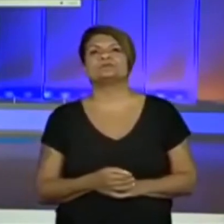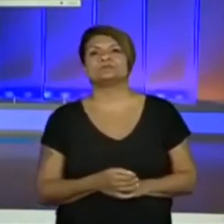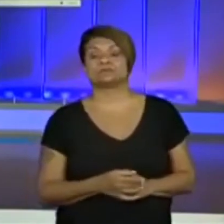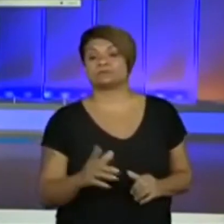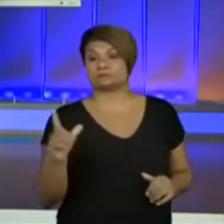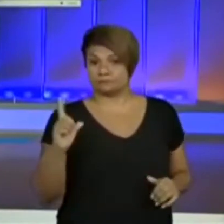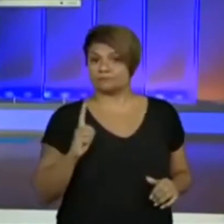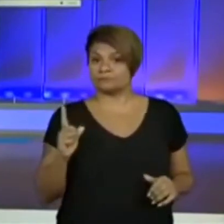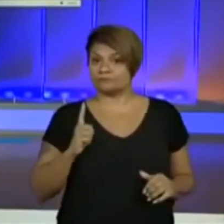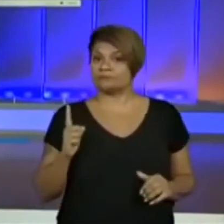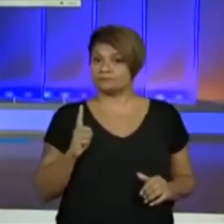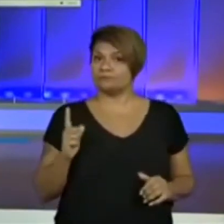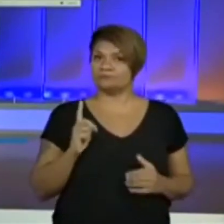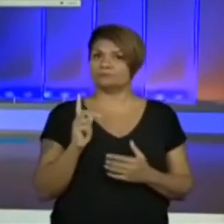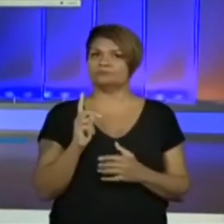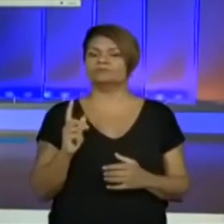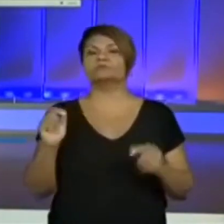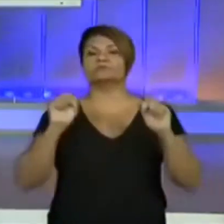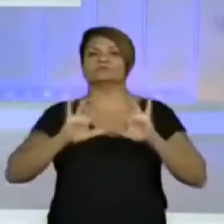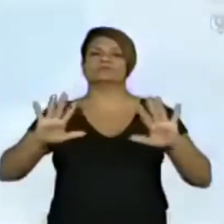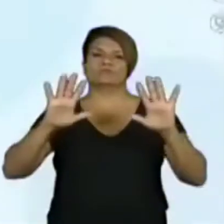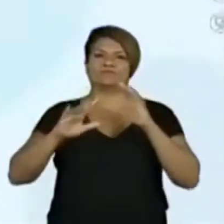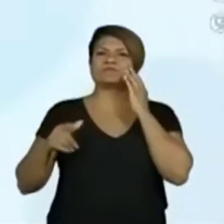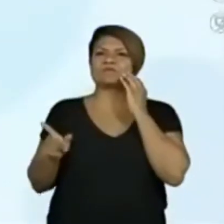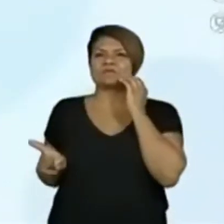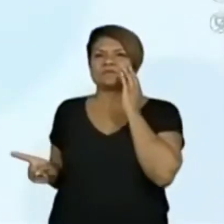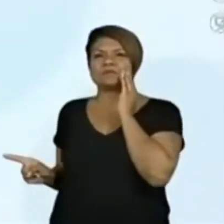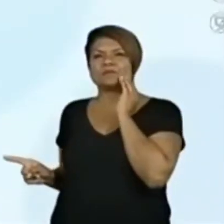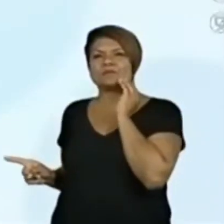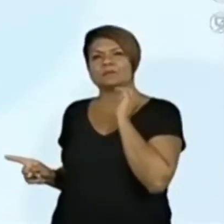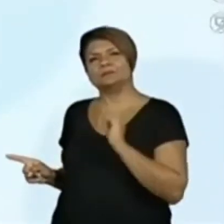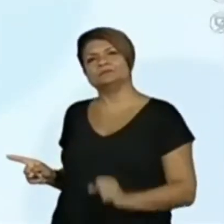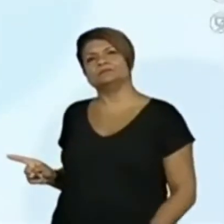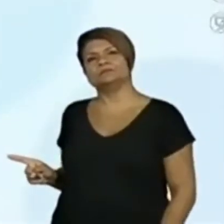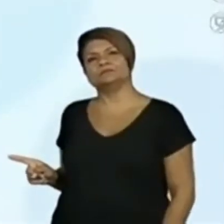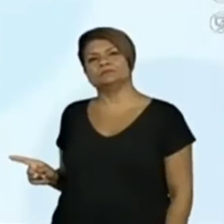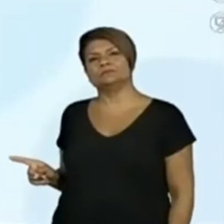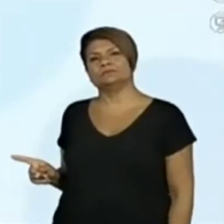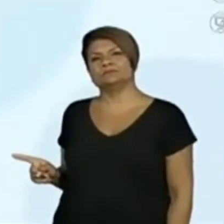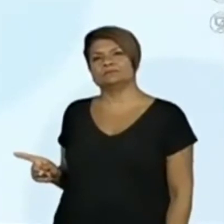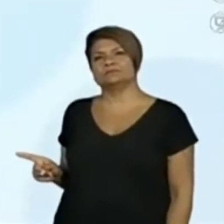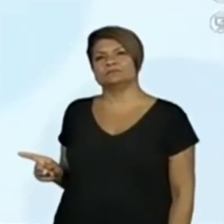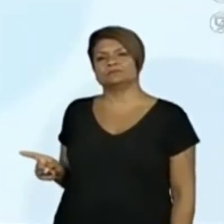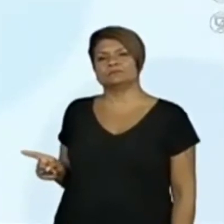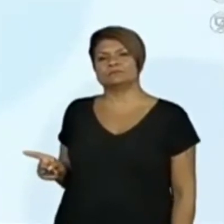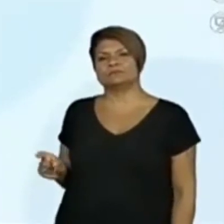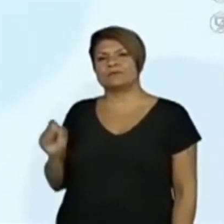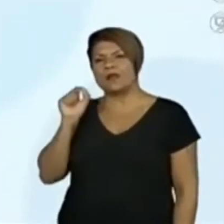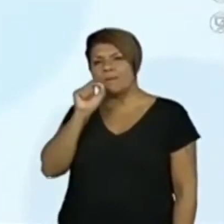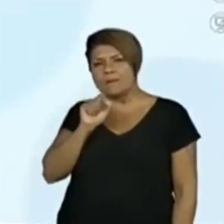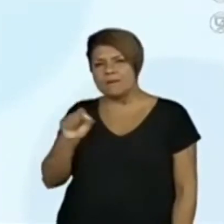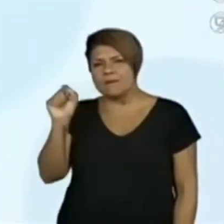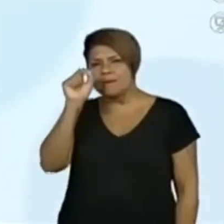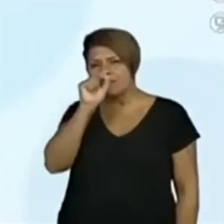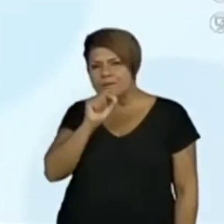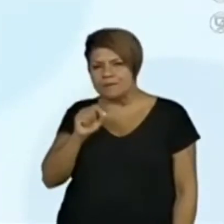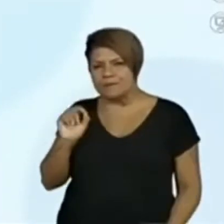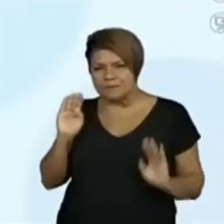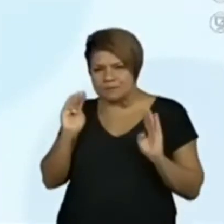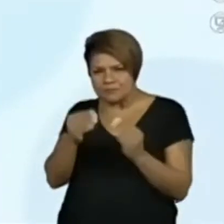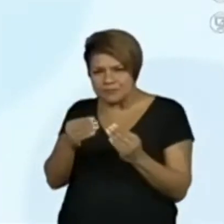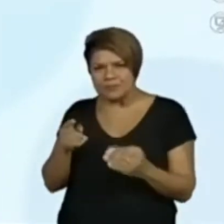Temos uma ilustração para... temos sim. Temos a bactéria aqui, essa